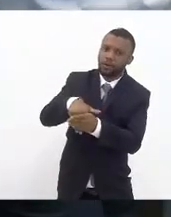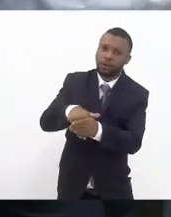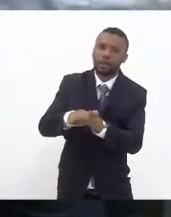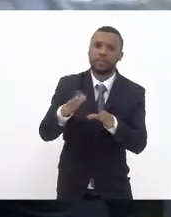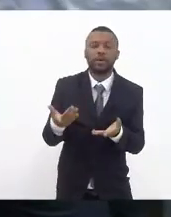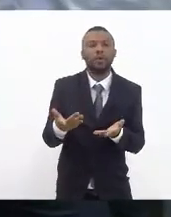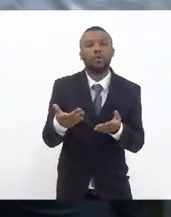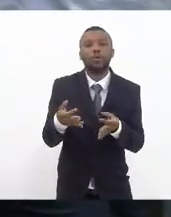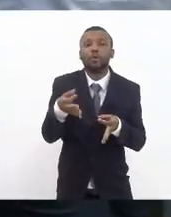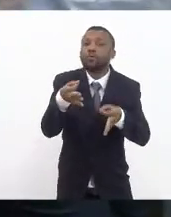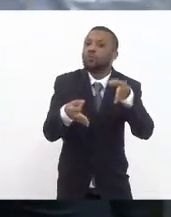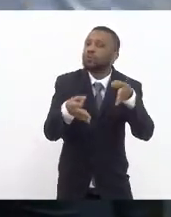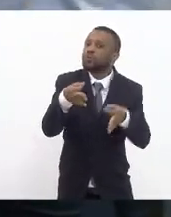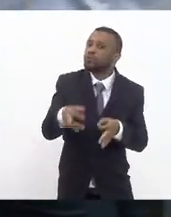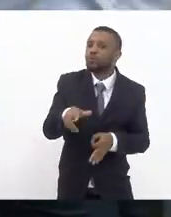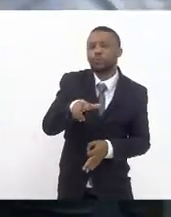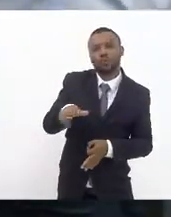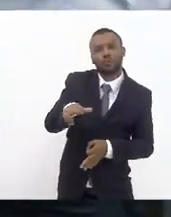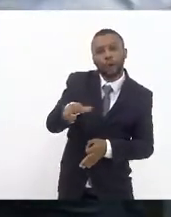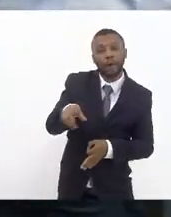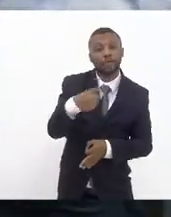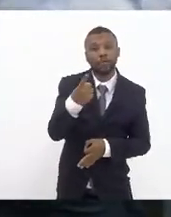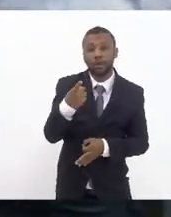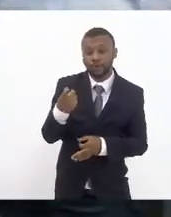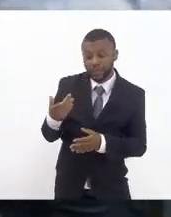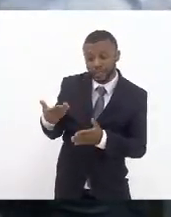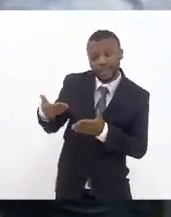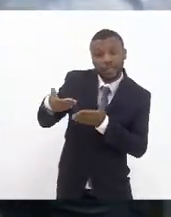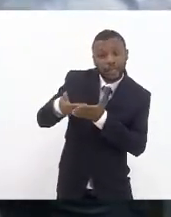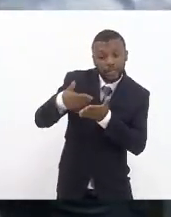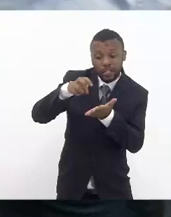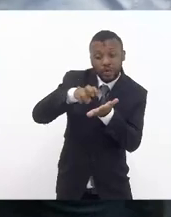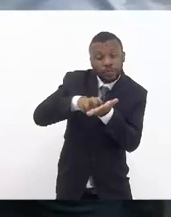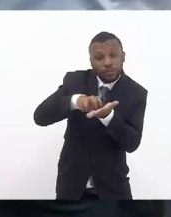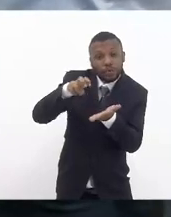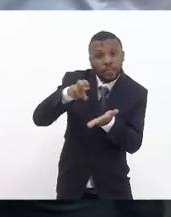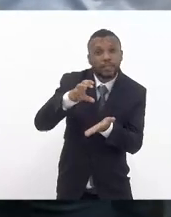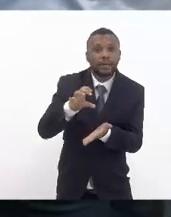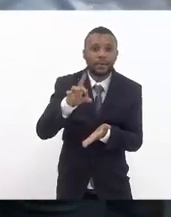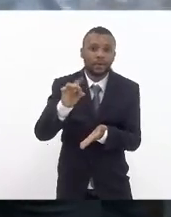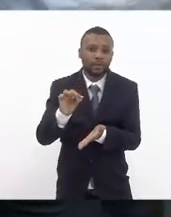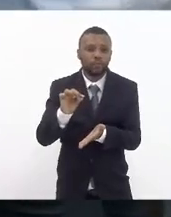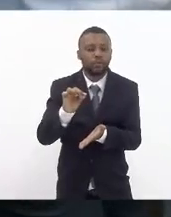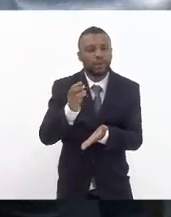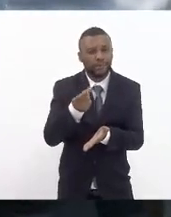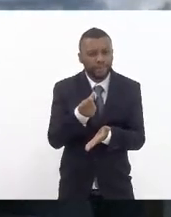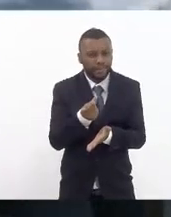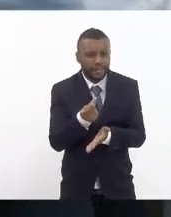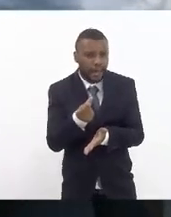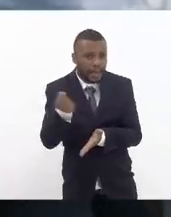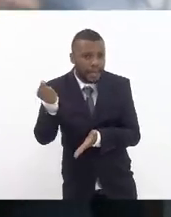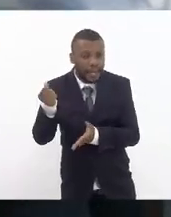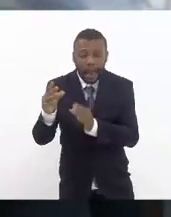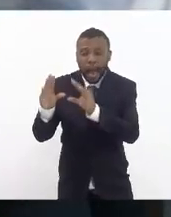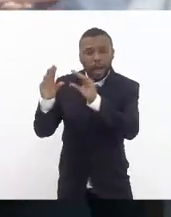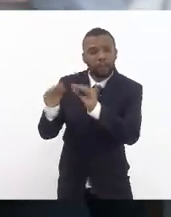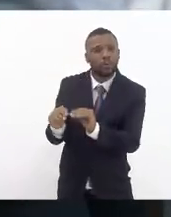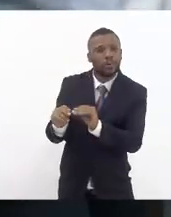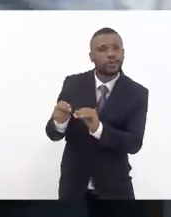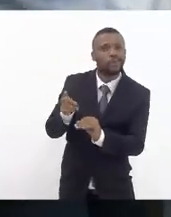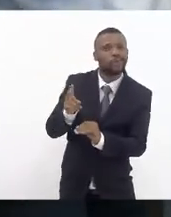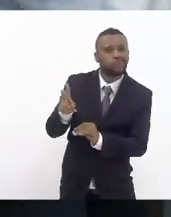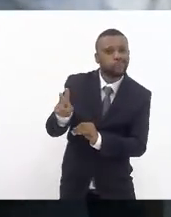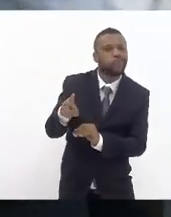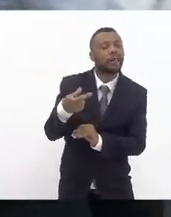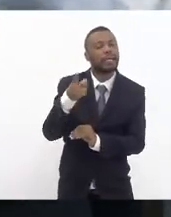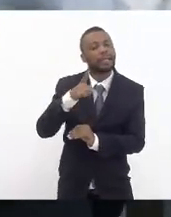a gente chegue aqui nas primeiras horas da manhã e vá sair sempre à noite para dar